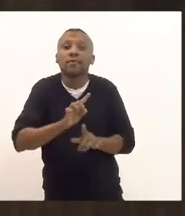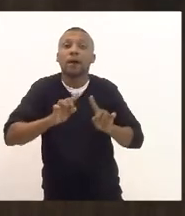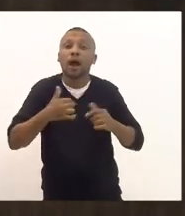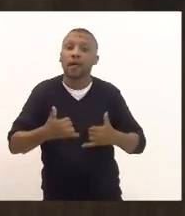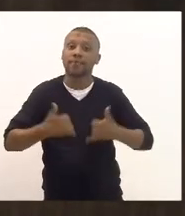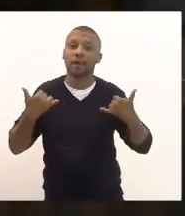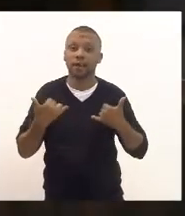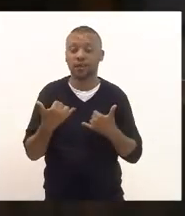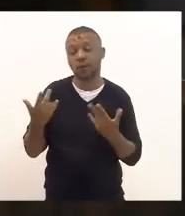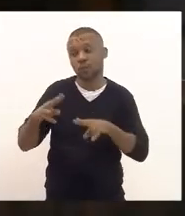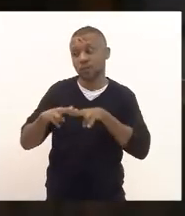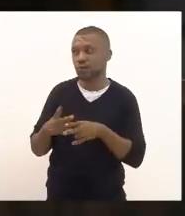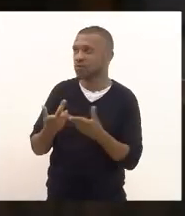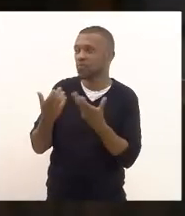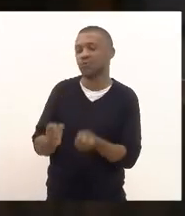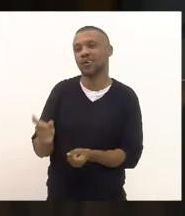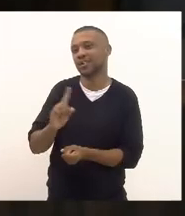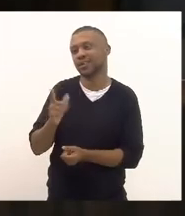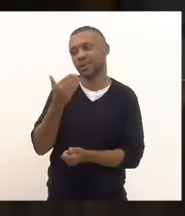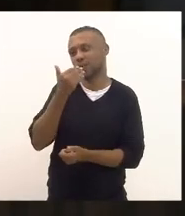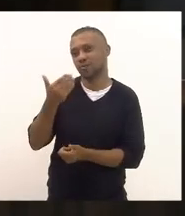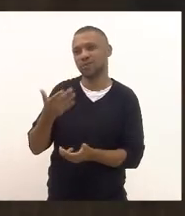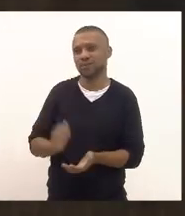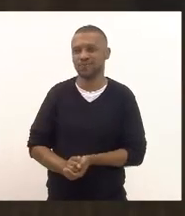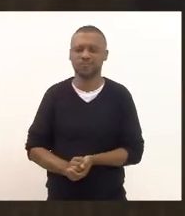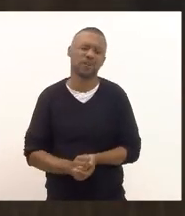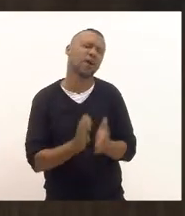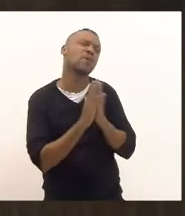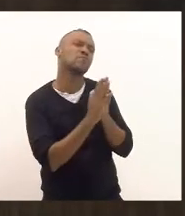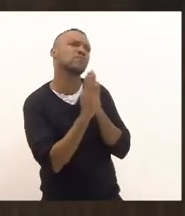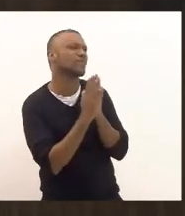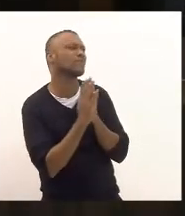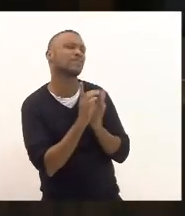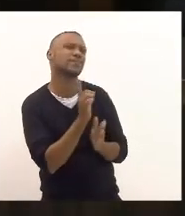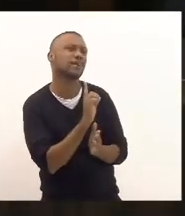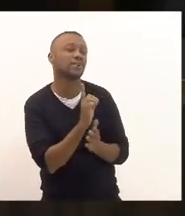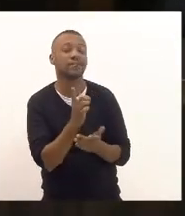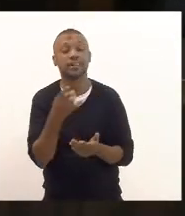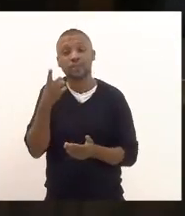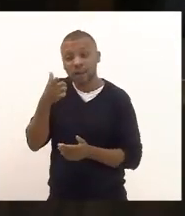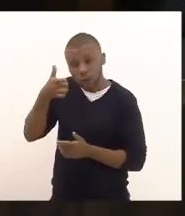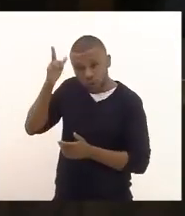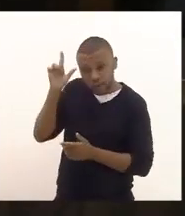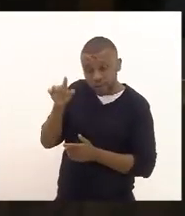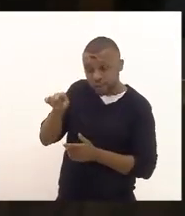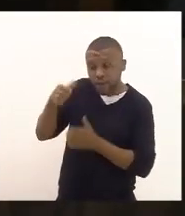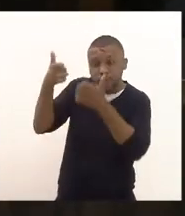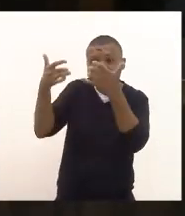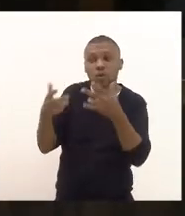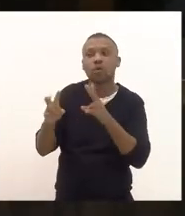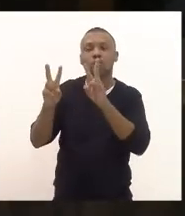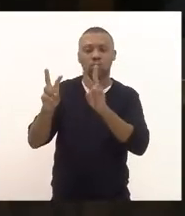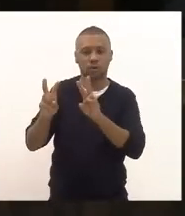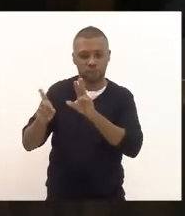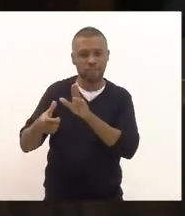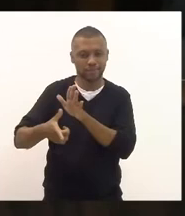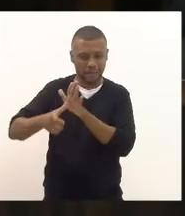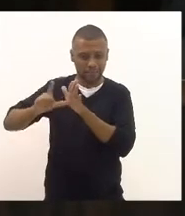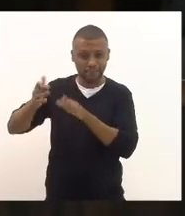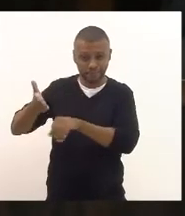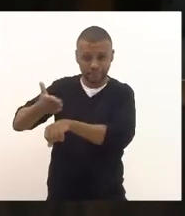aniversário dele disse que eu vou negar o pedido você não vai dar para você capital do Luís você falou de uma questão mais